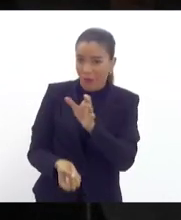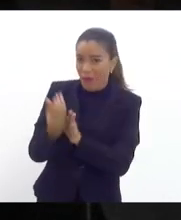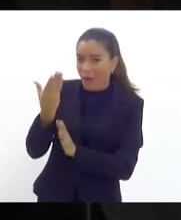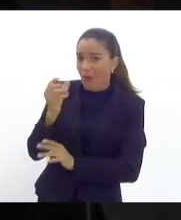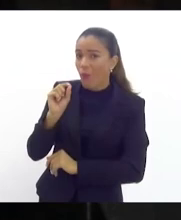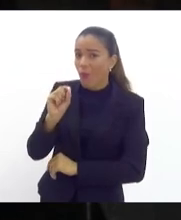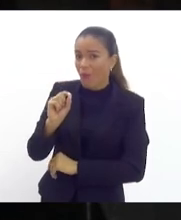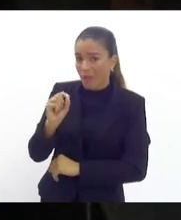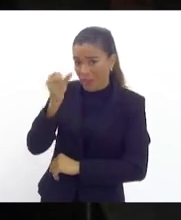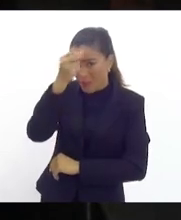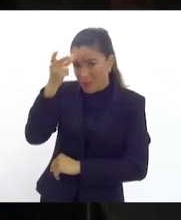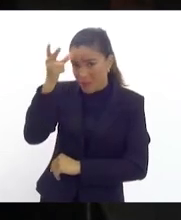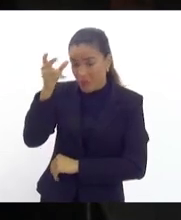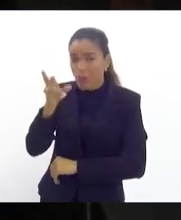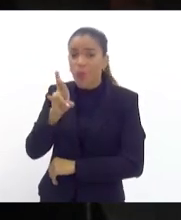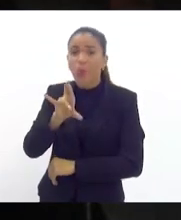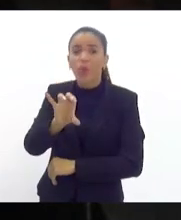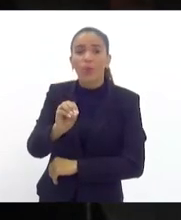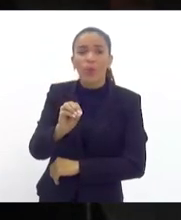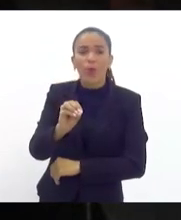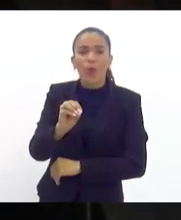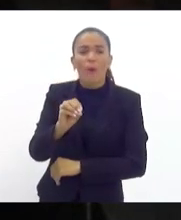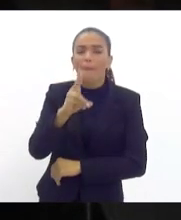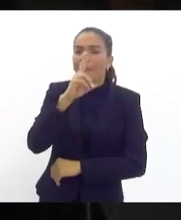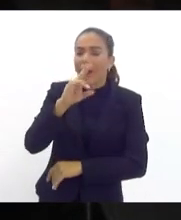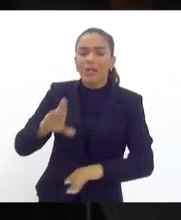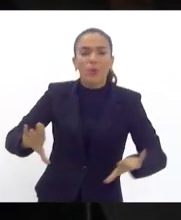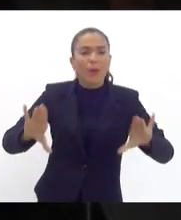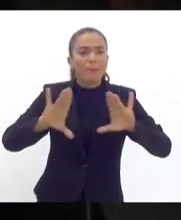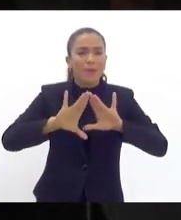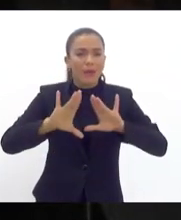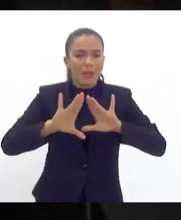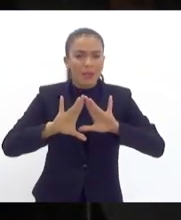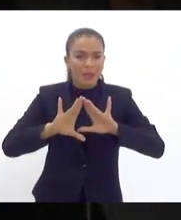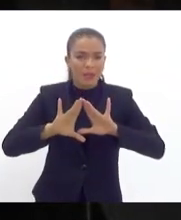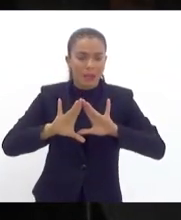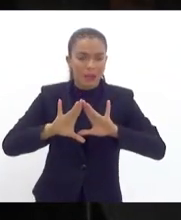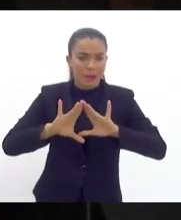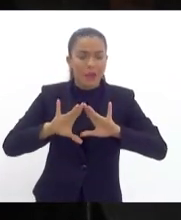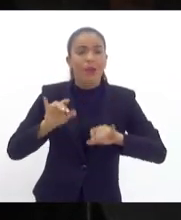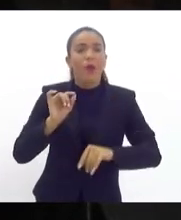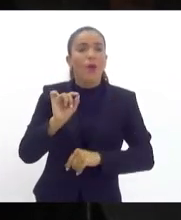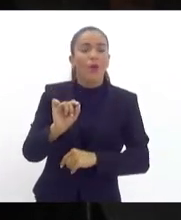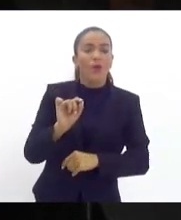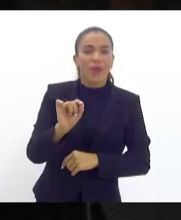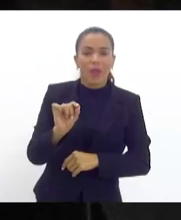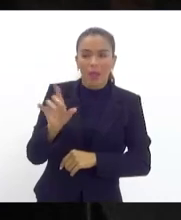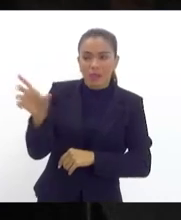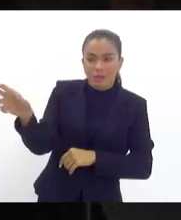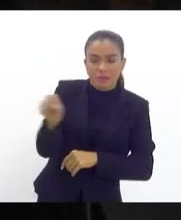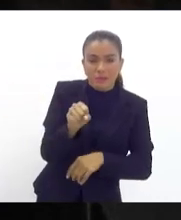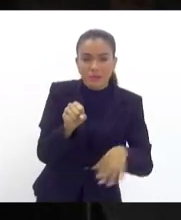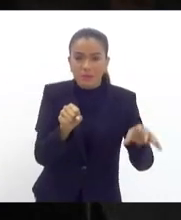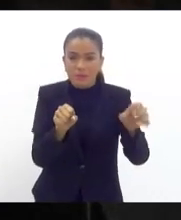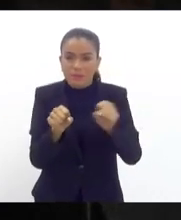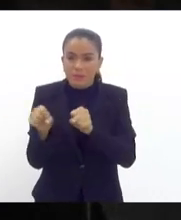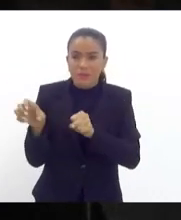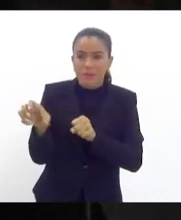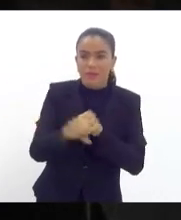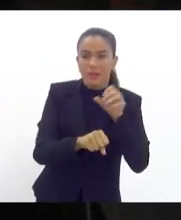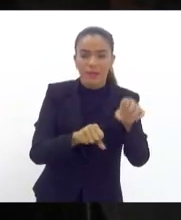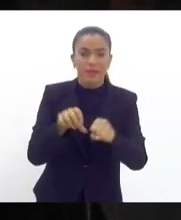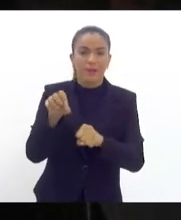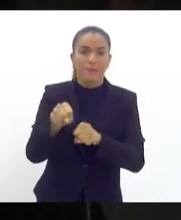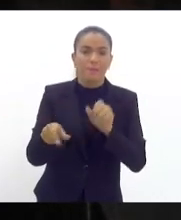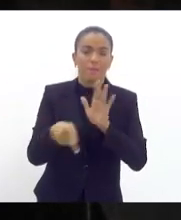na Prefeitura do Rio de Janeiro uma espécie de Milícia da ordem pública que pegou alguns é cedidos